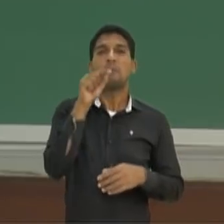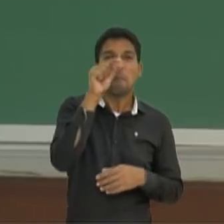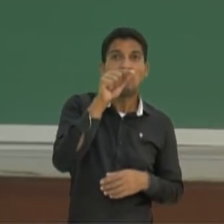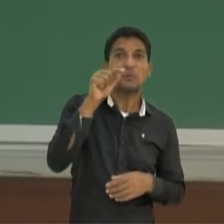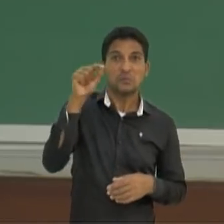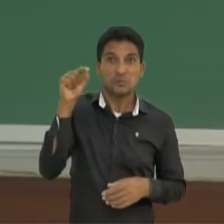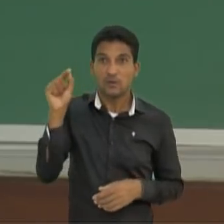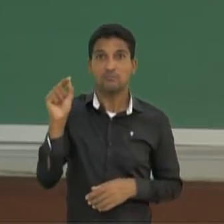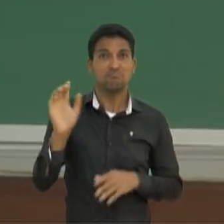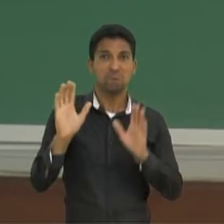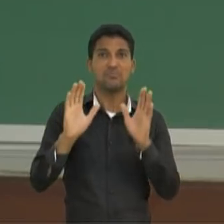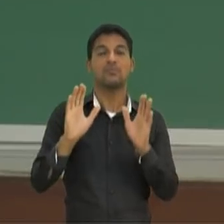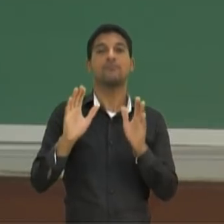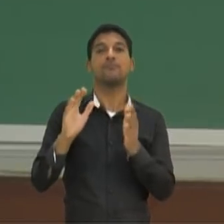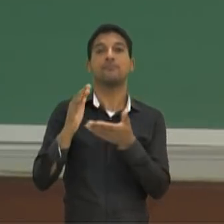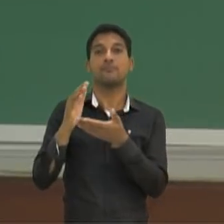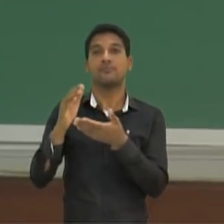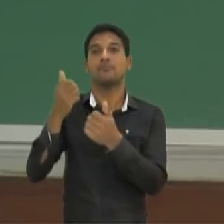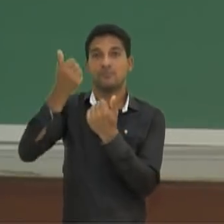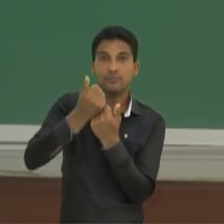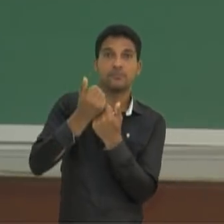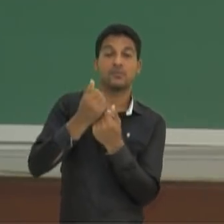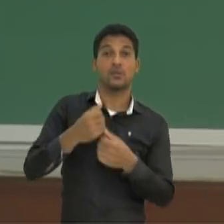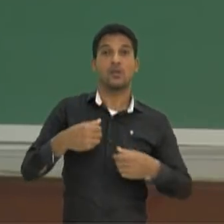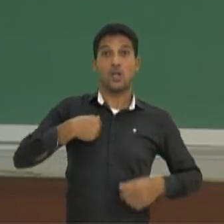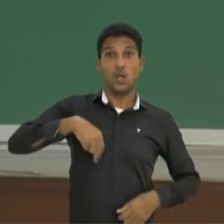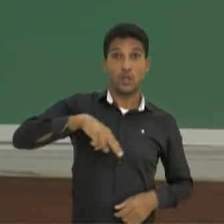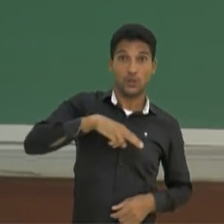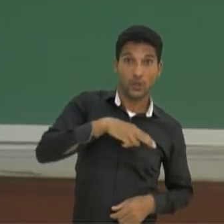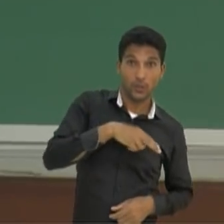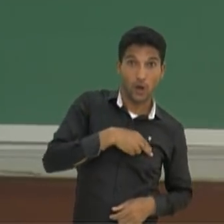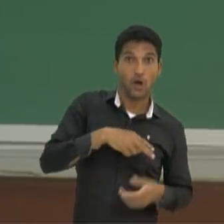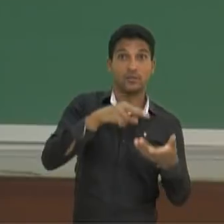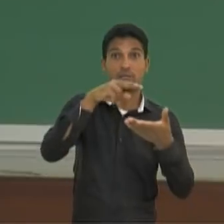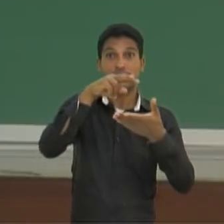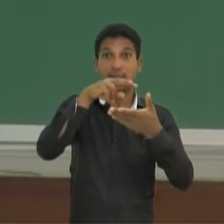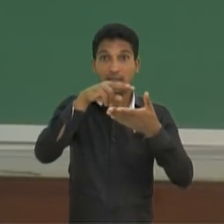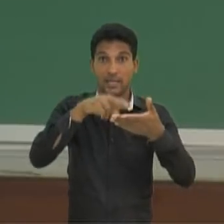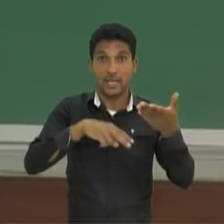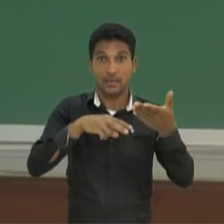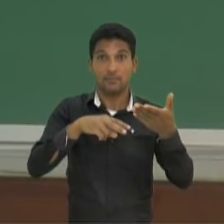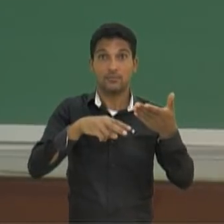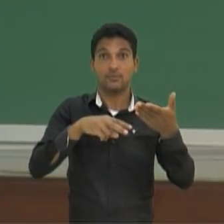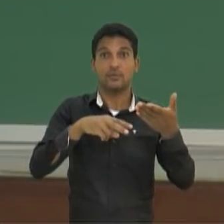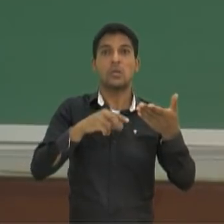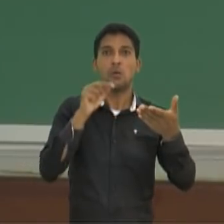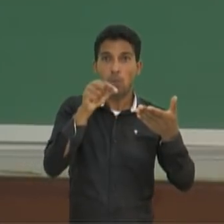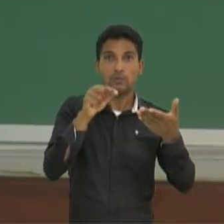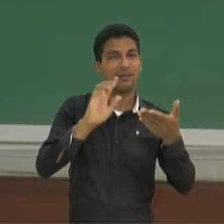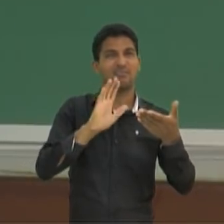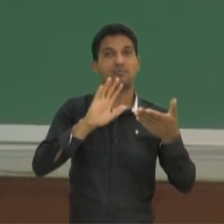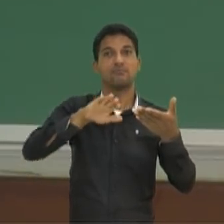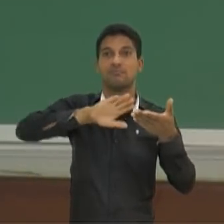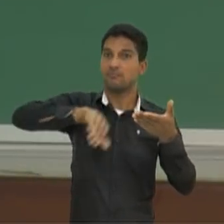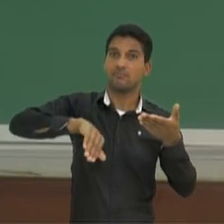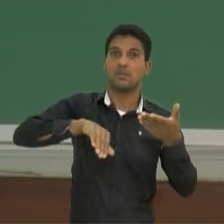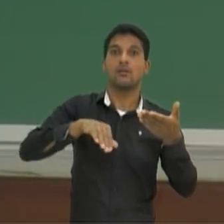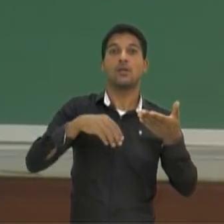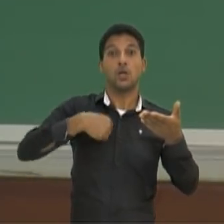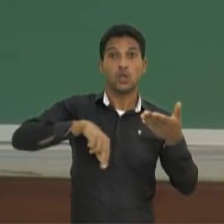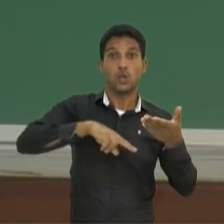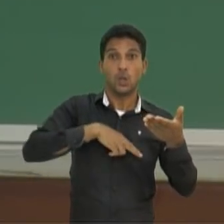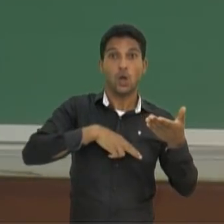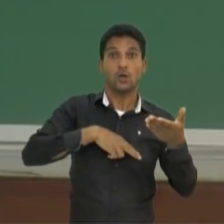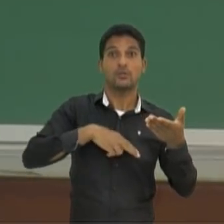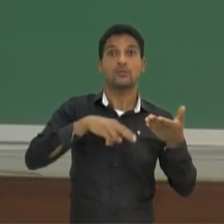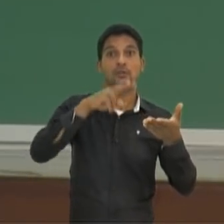digo: nós lemos e fazemos os exercícios. Eu não preciso fazer ponto, começar com letra maiúscula de novo, nós fazemos os exercícios. Eu